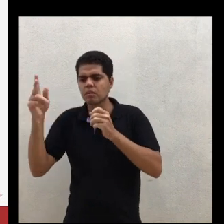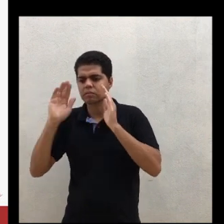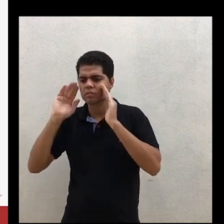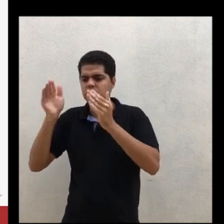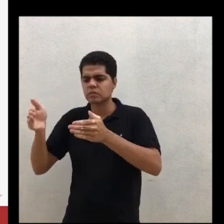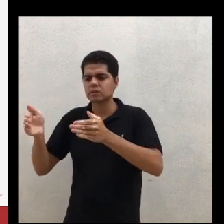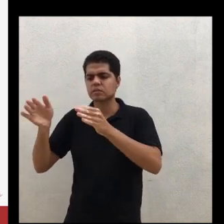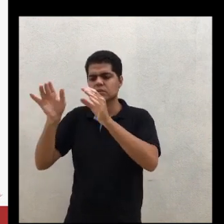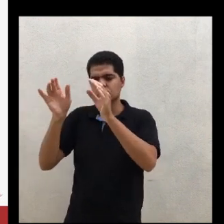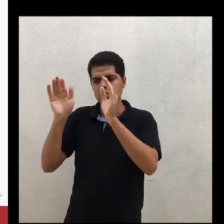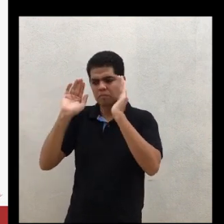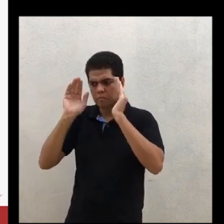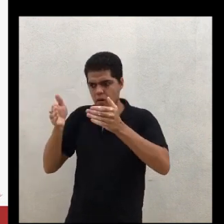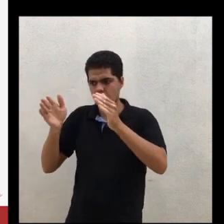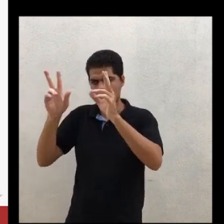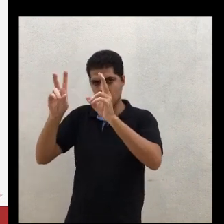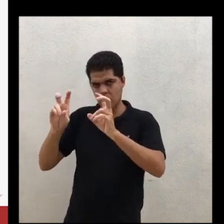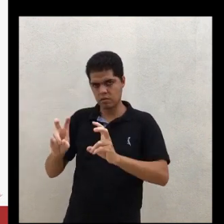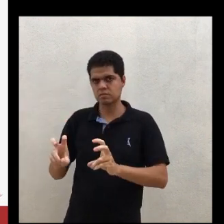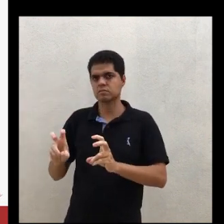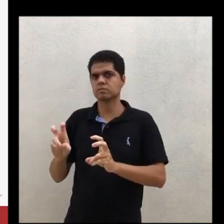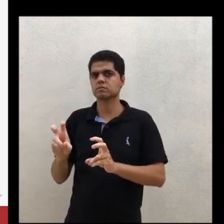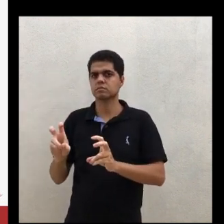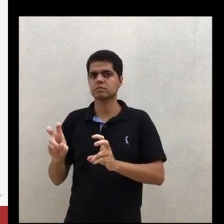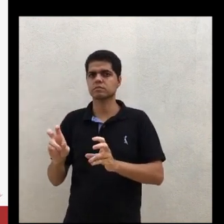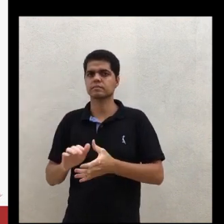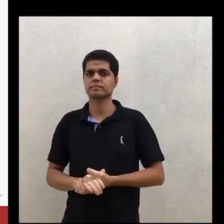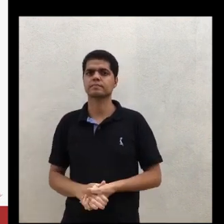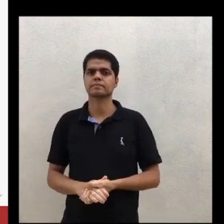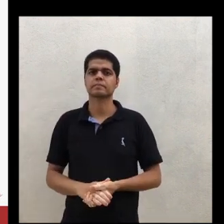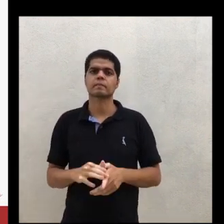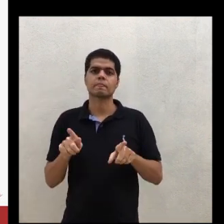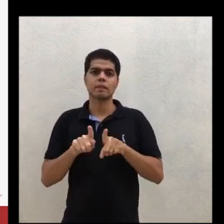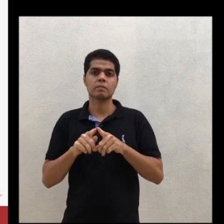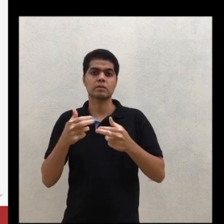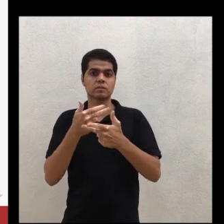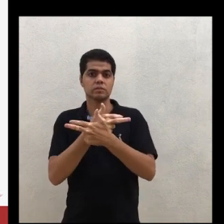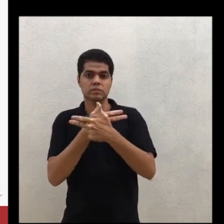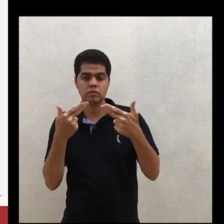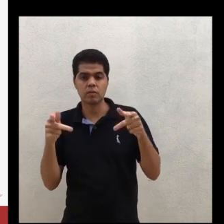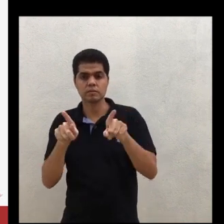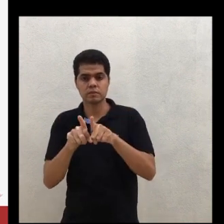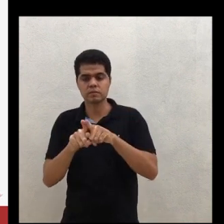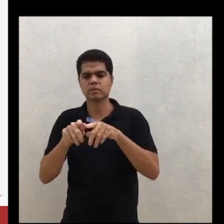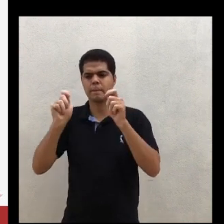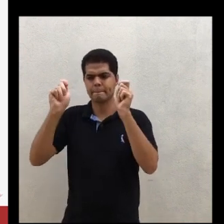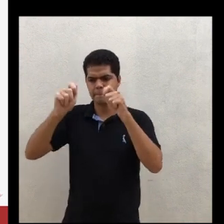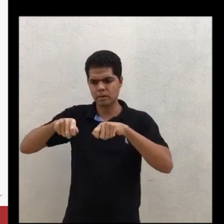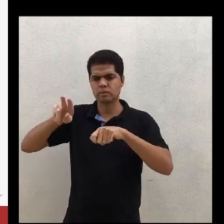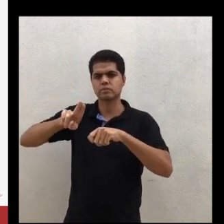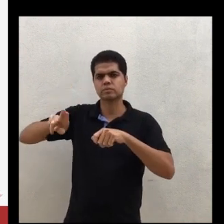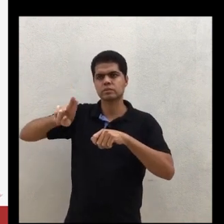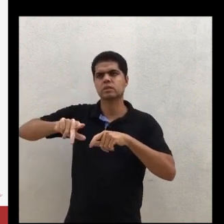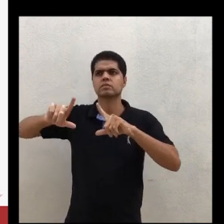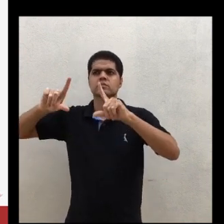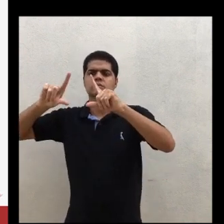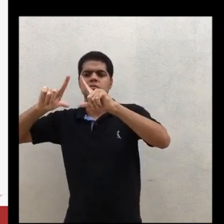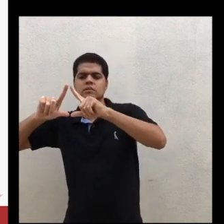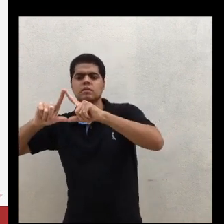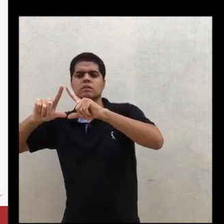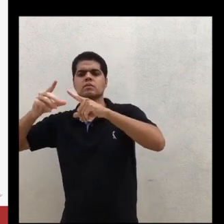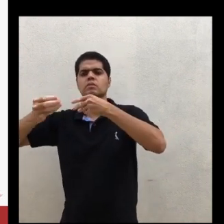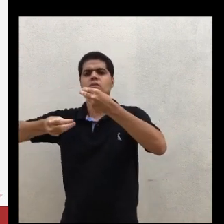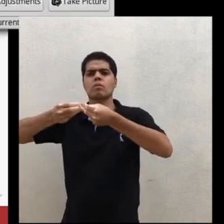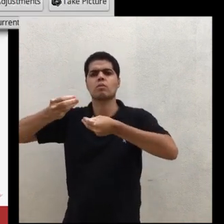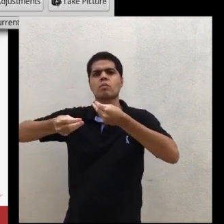Então, outras formas que eu poderia ter utilizado, triângulo com uma assimetria à esquerda ou à